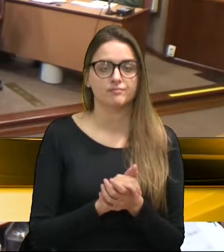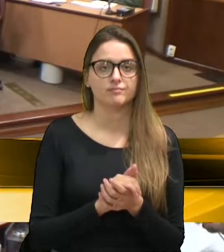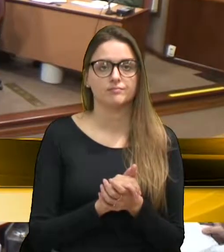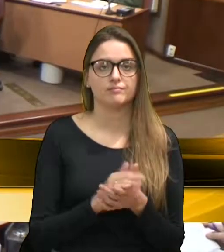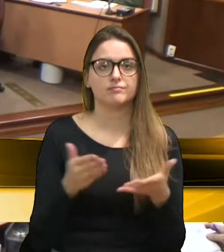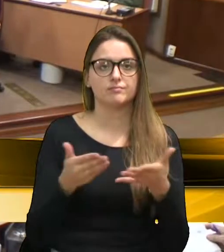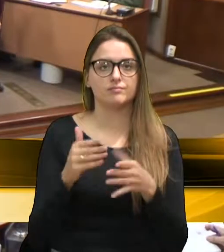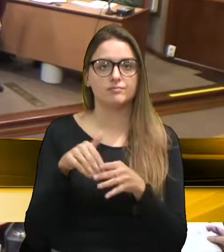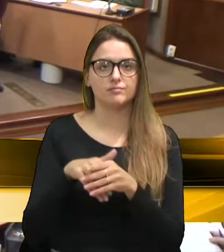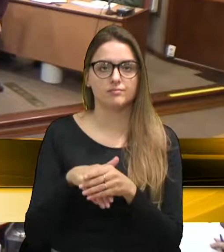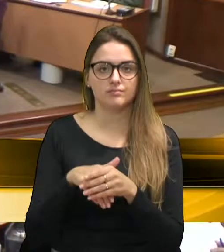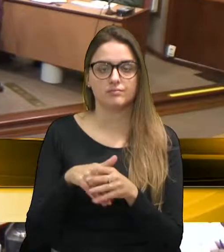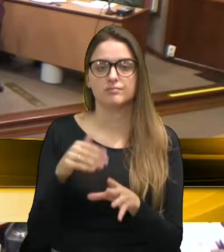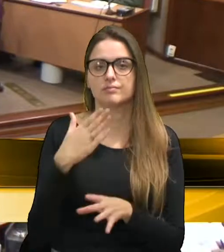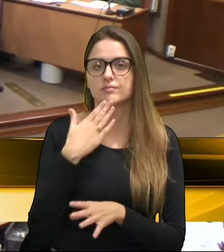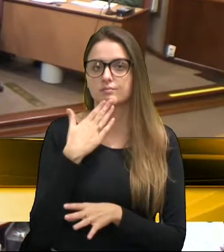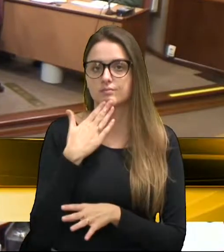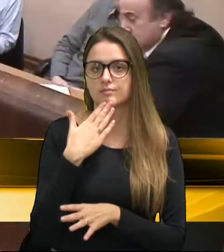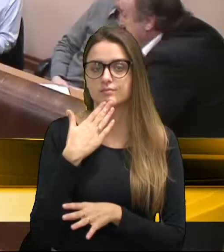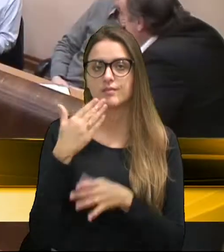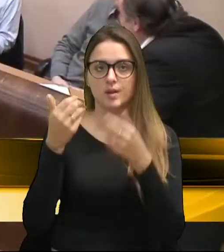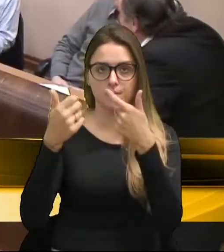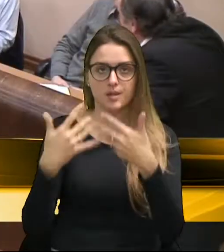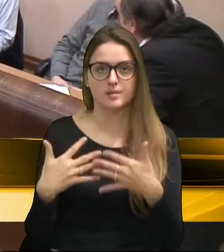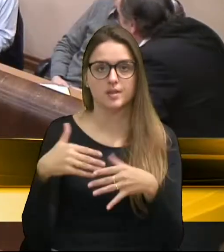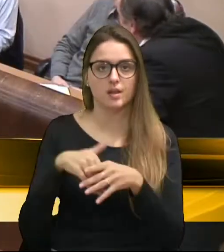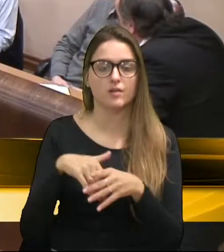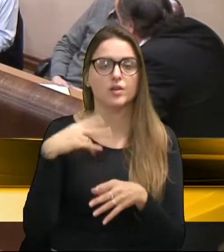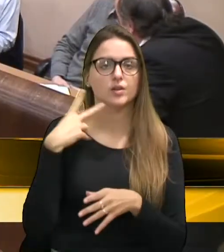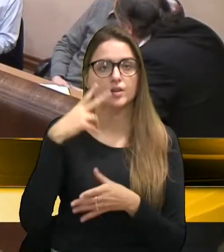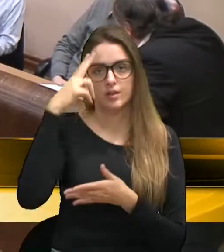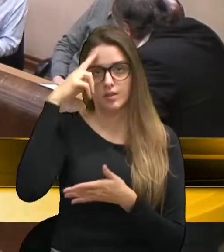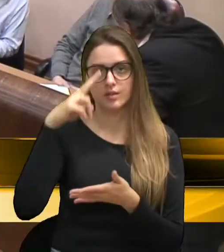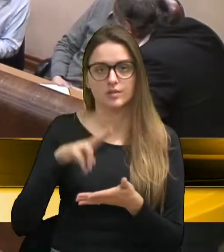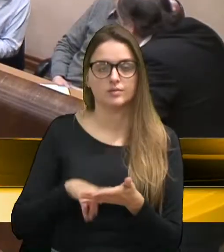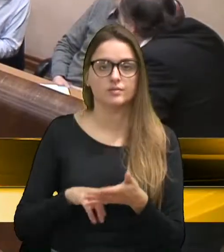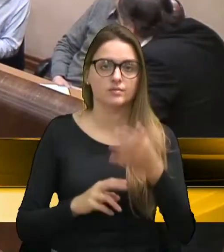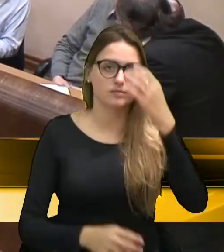Em votação, para declarar o voto, vereador Neri.